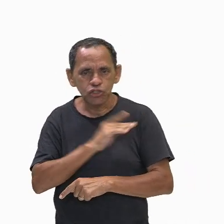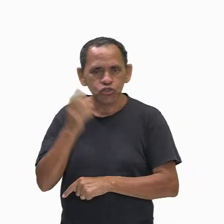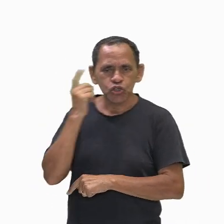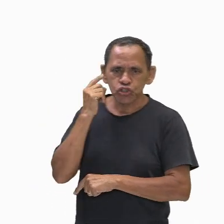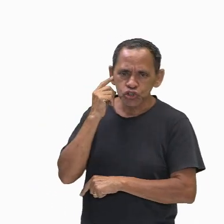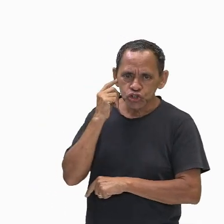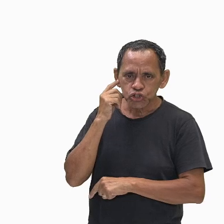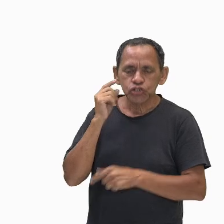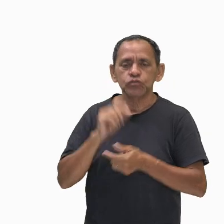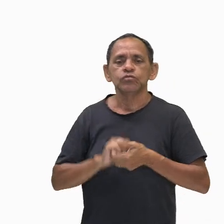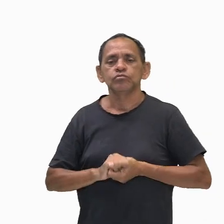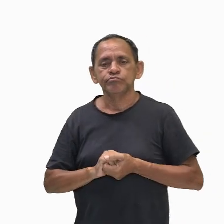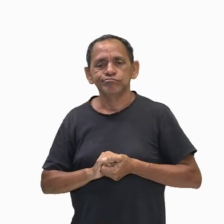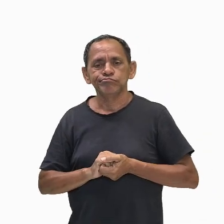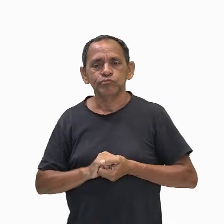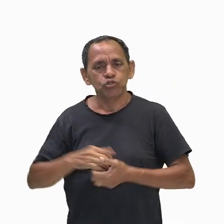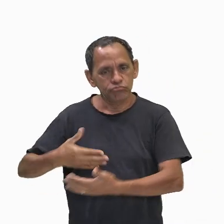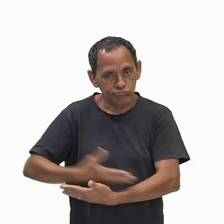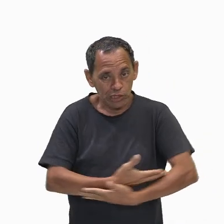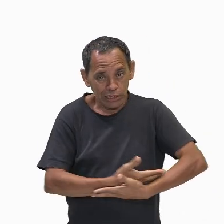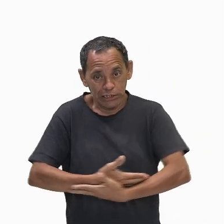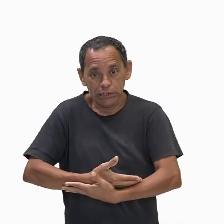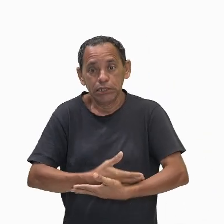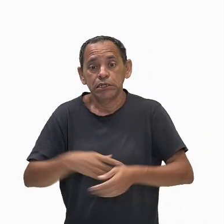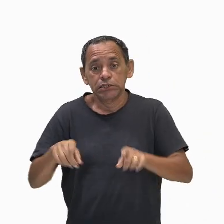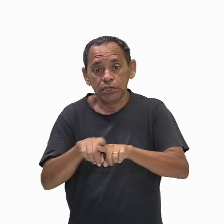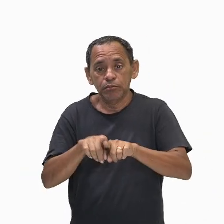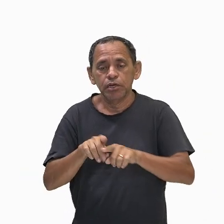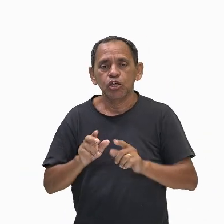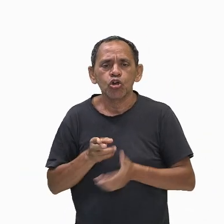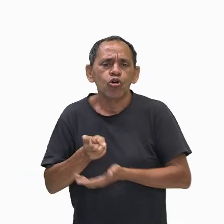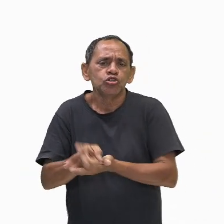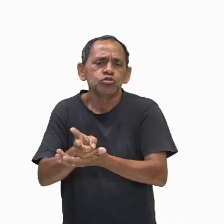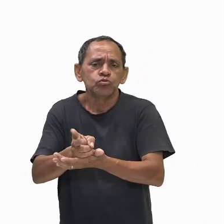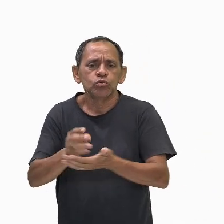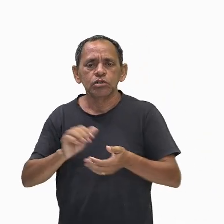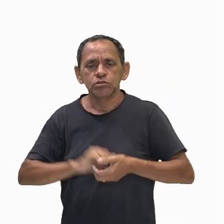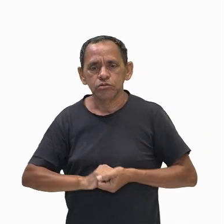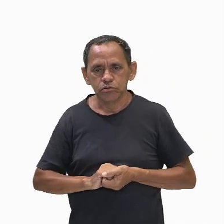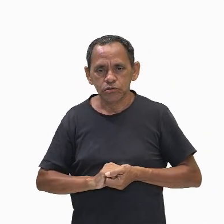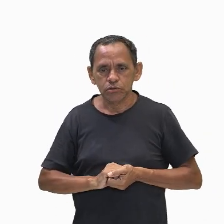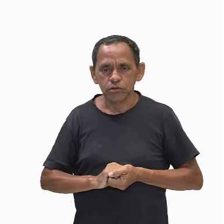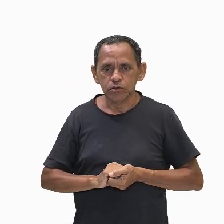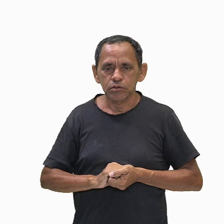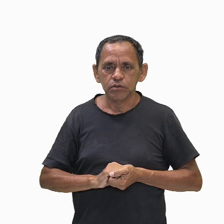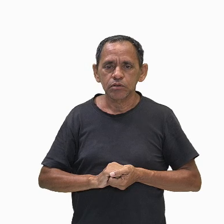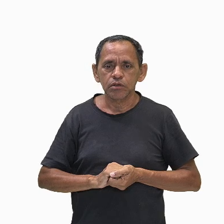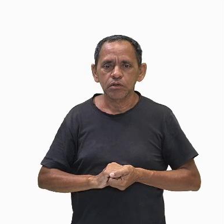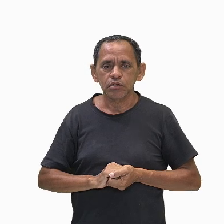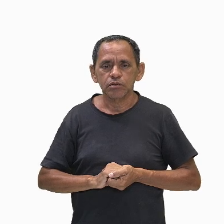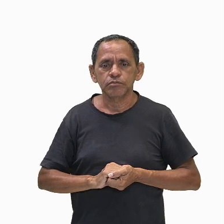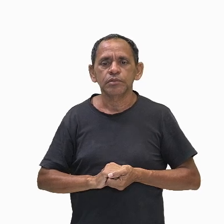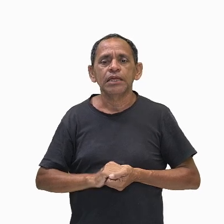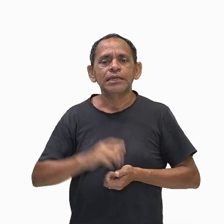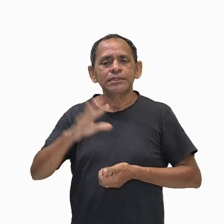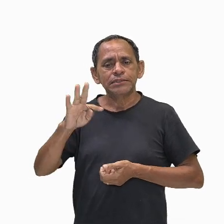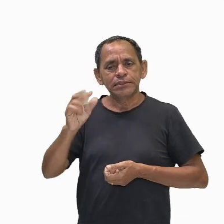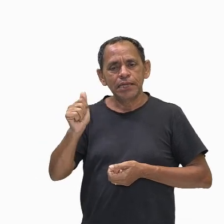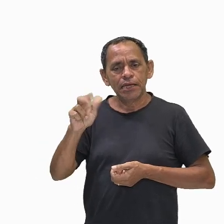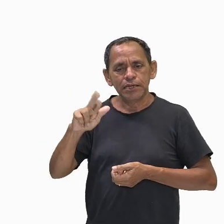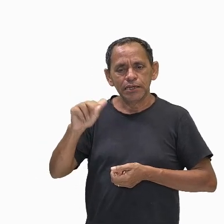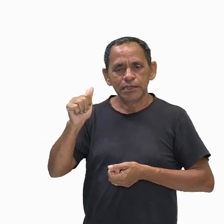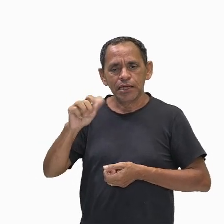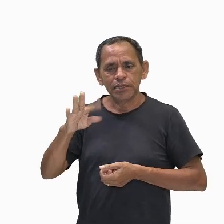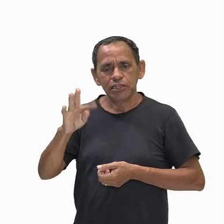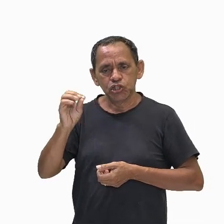bebê. Continuando aí, as exposições ambientais e a taratogênicos ou taratógenos. Temos a